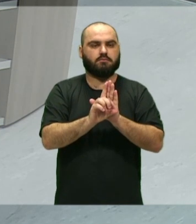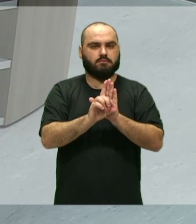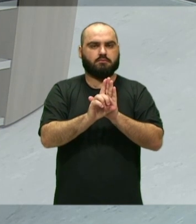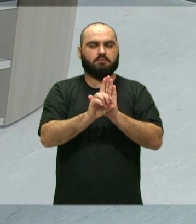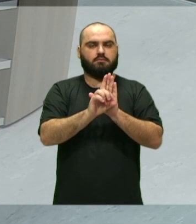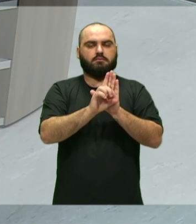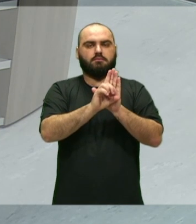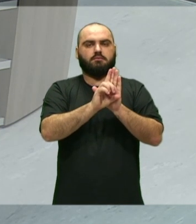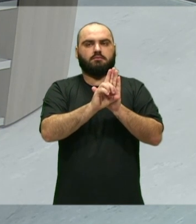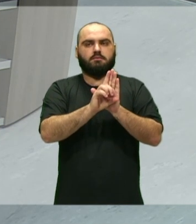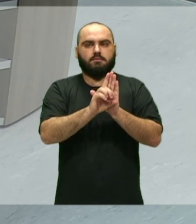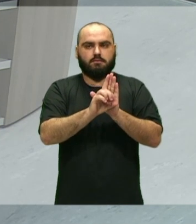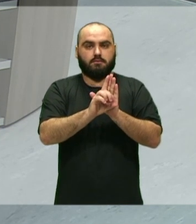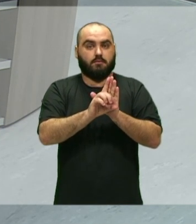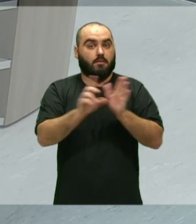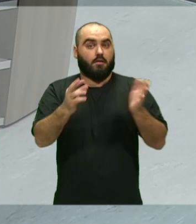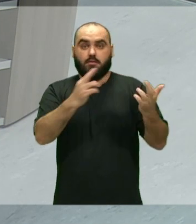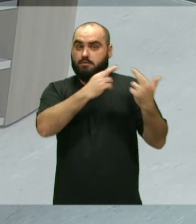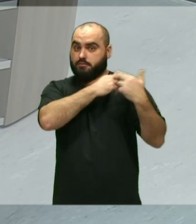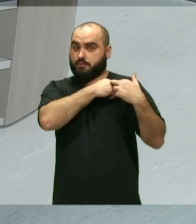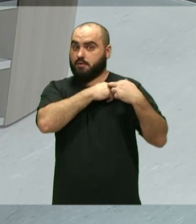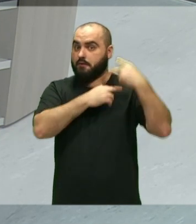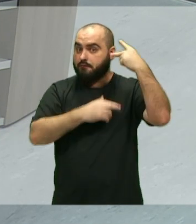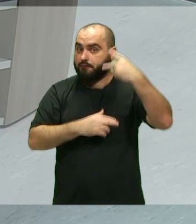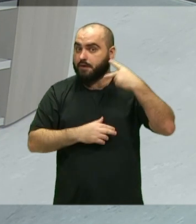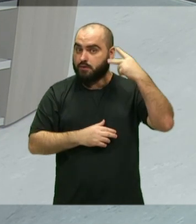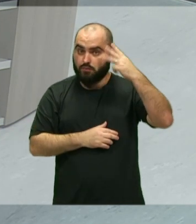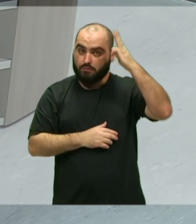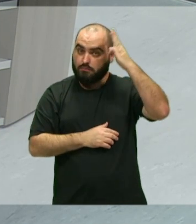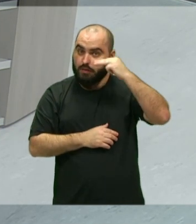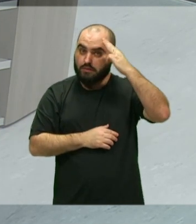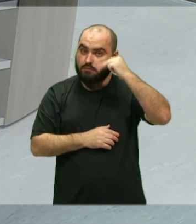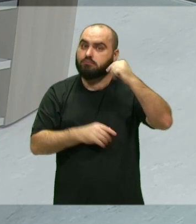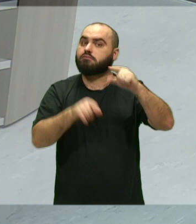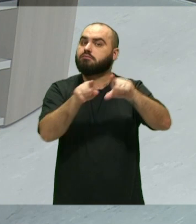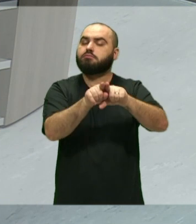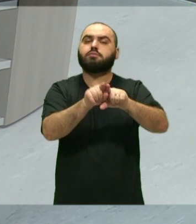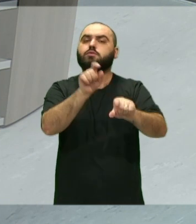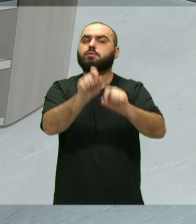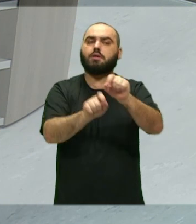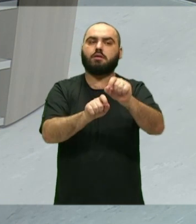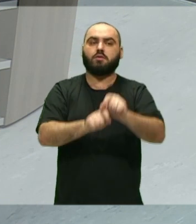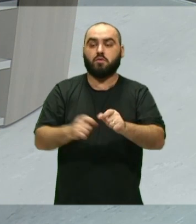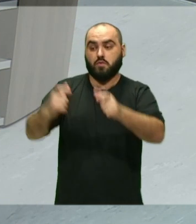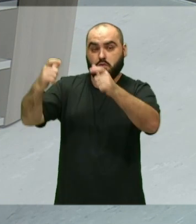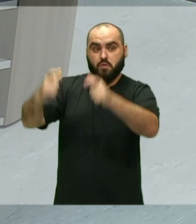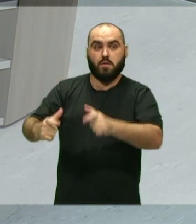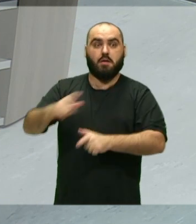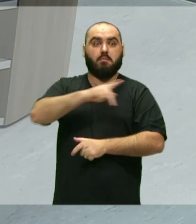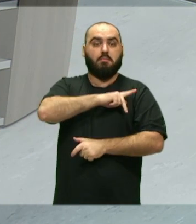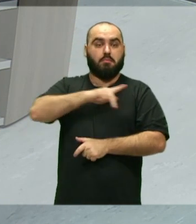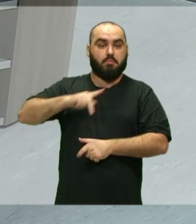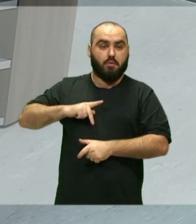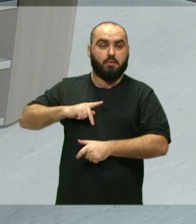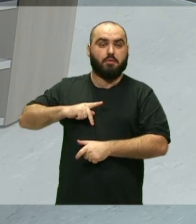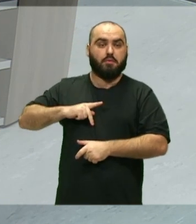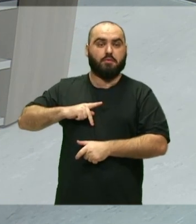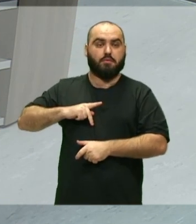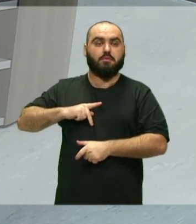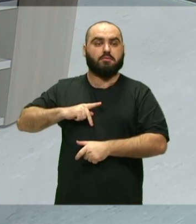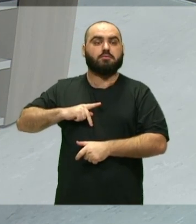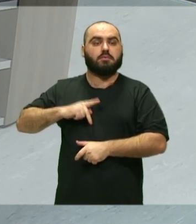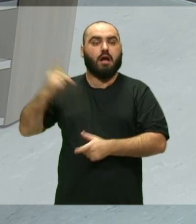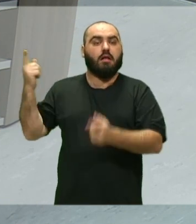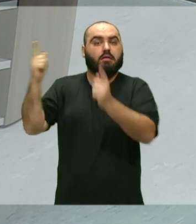feita de autoria do vereador Marcelo Werner também, que os estabelecimentos públicos coloquem, né, os estabelecimentos que atendem